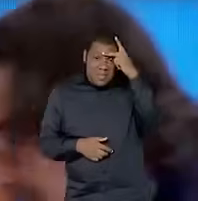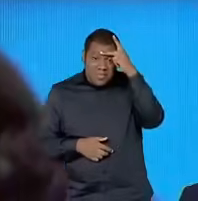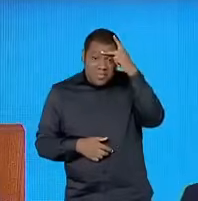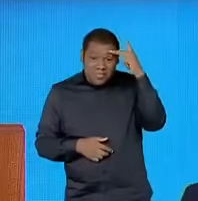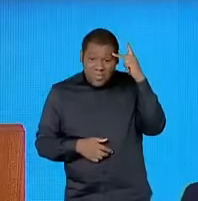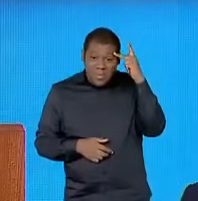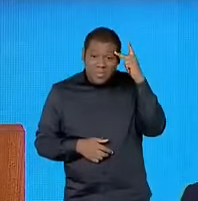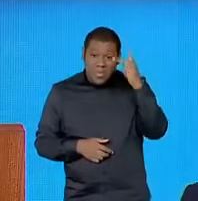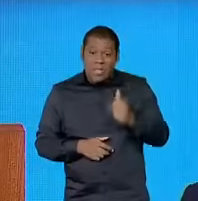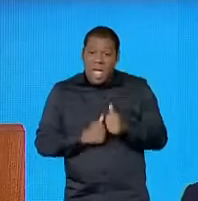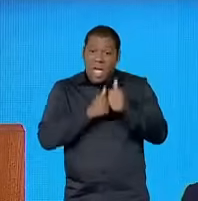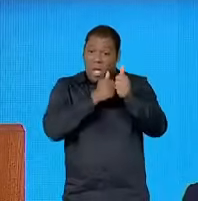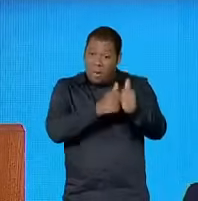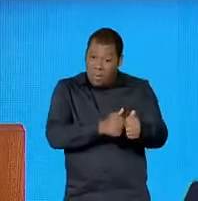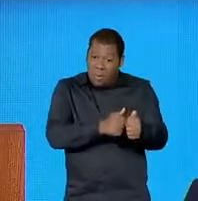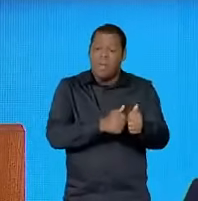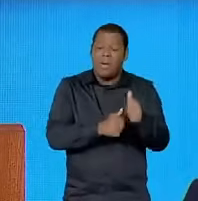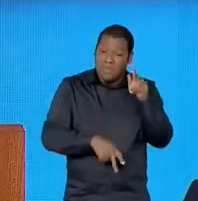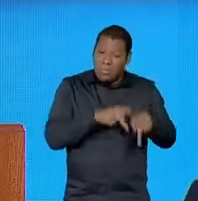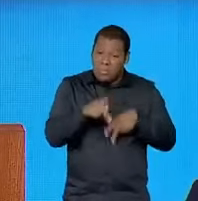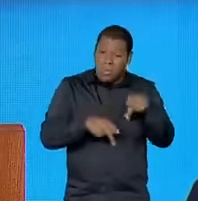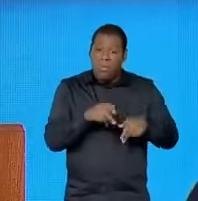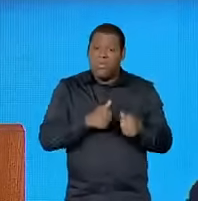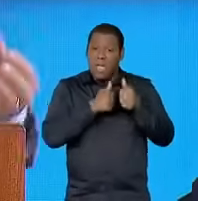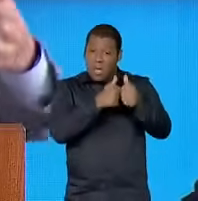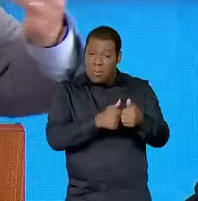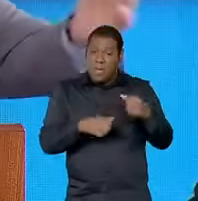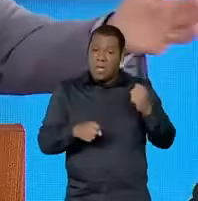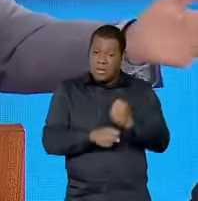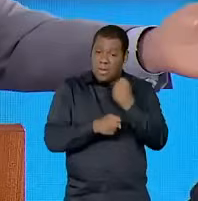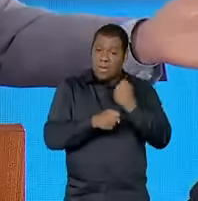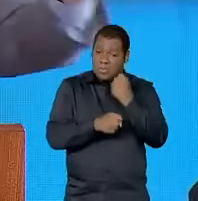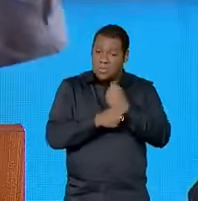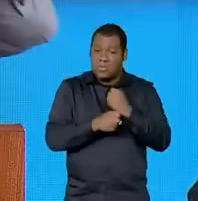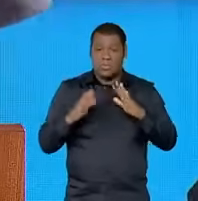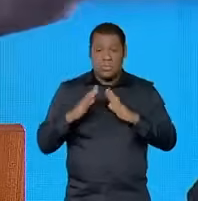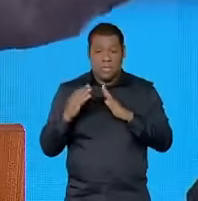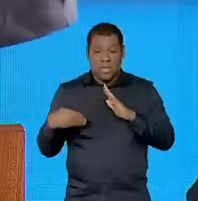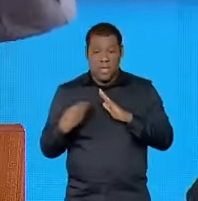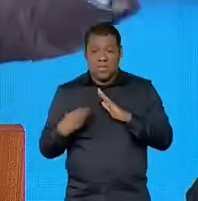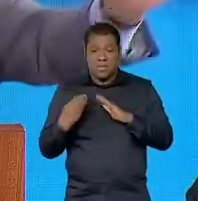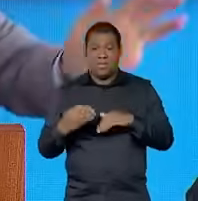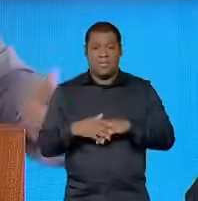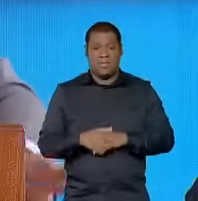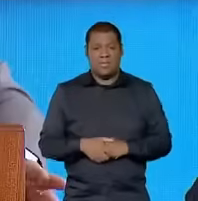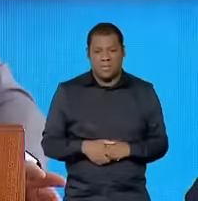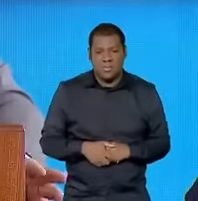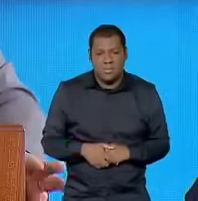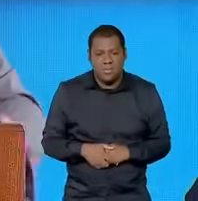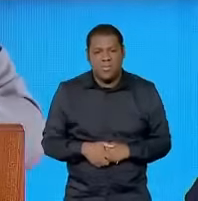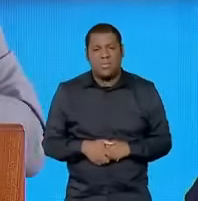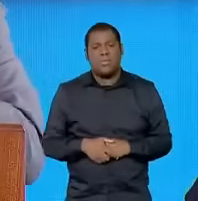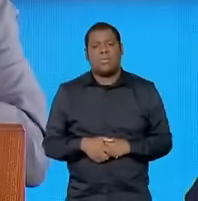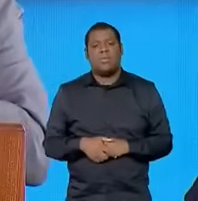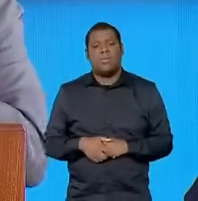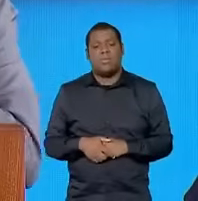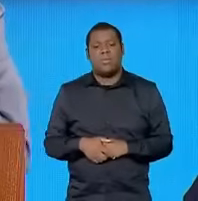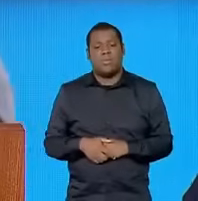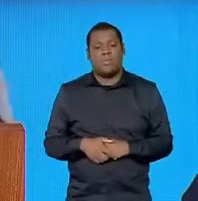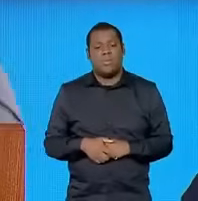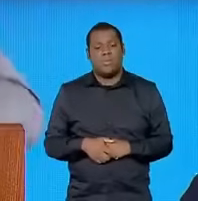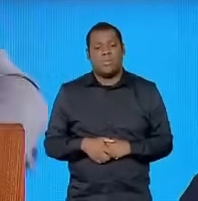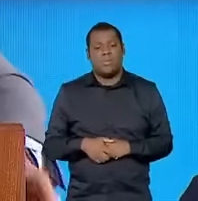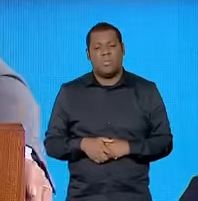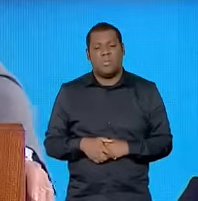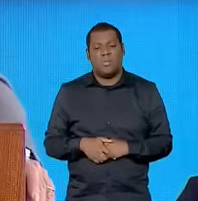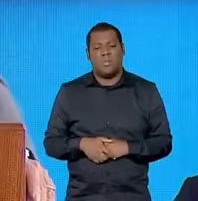banheiro dele, é o quarto dele, é a sala dele, é a cozinha dele, não é alguém que está fazendo, eu vou fazer e vou vender e acabou. Eu